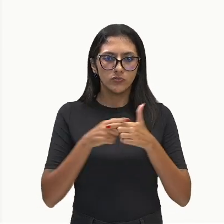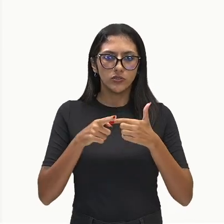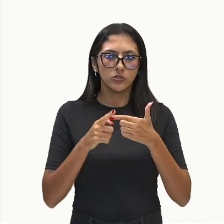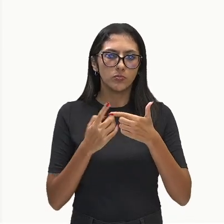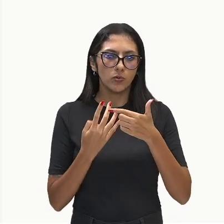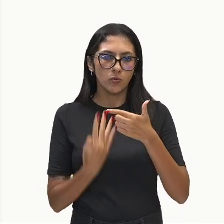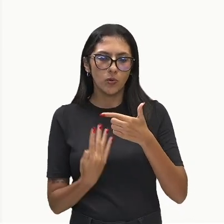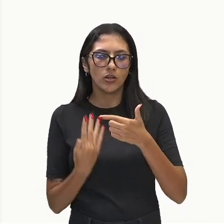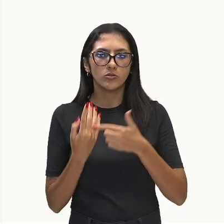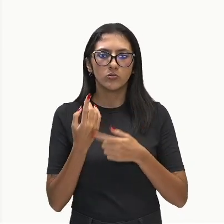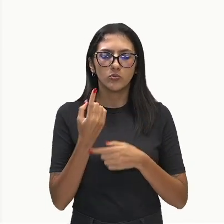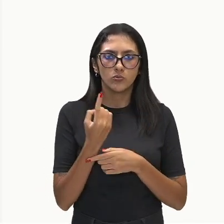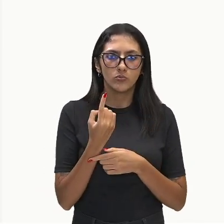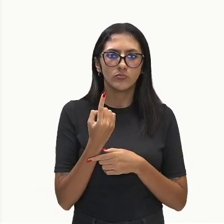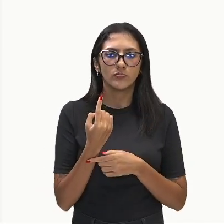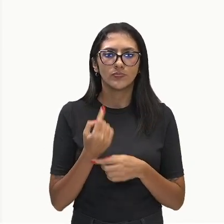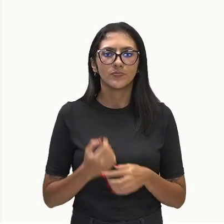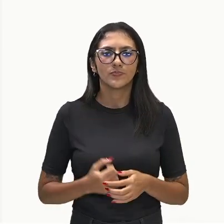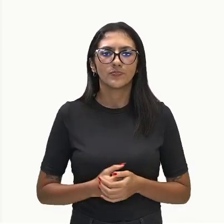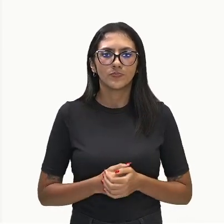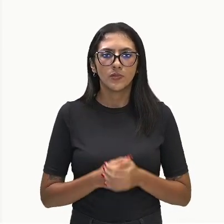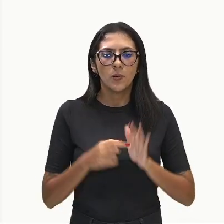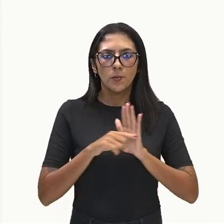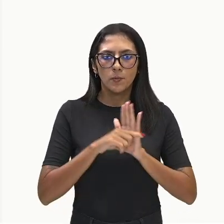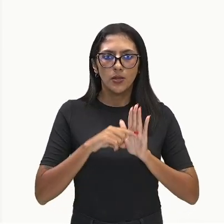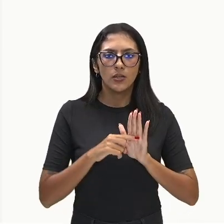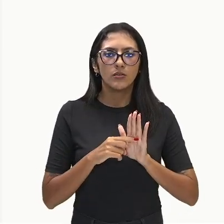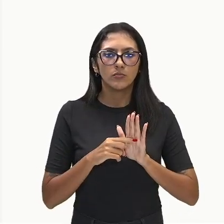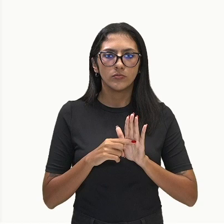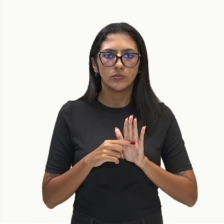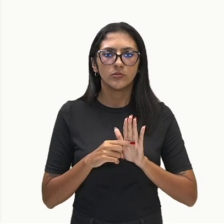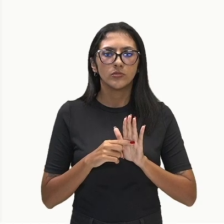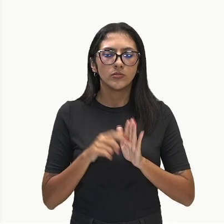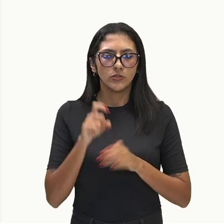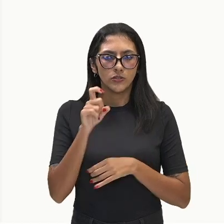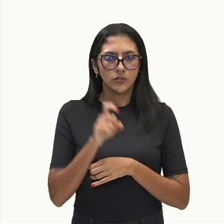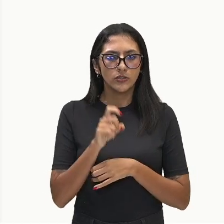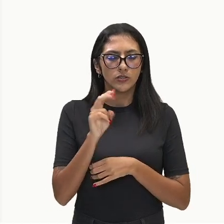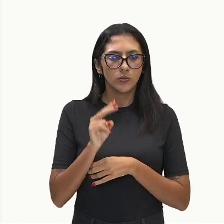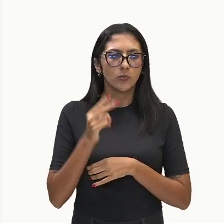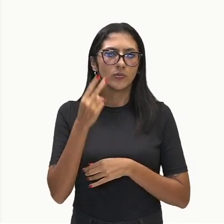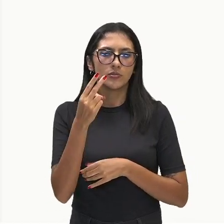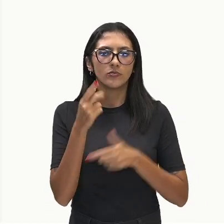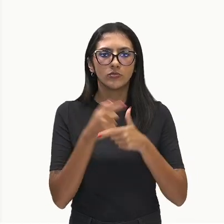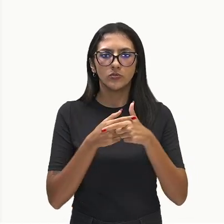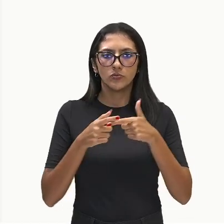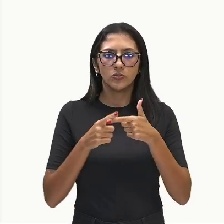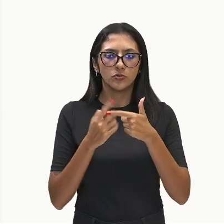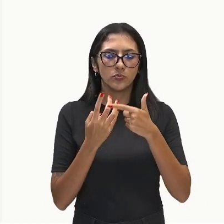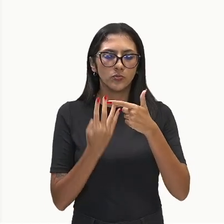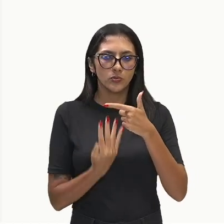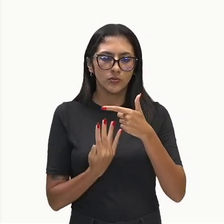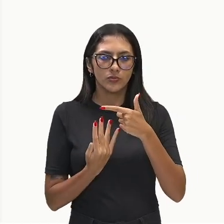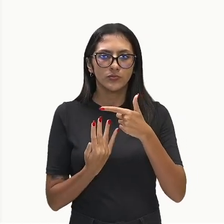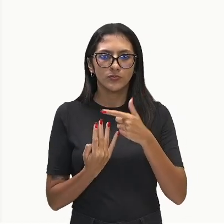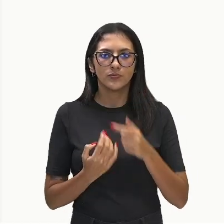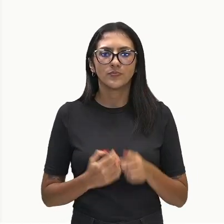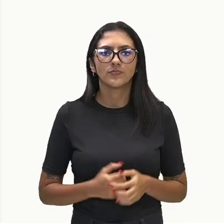ao quadrado, x ao quadrado. Então, vamos ter 4x ao quadrado menos 1x ao